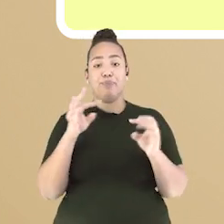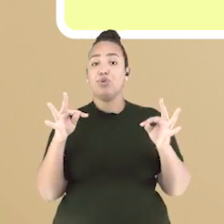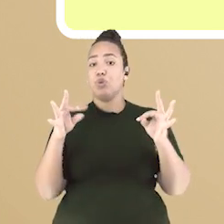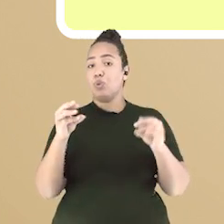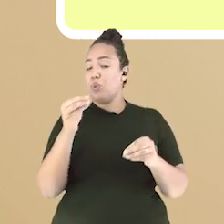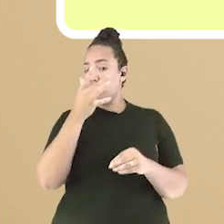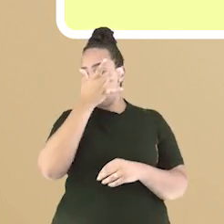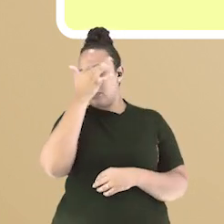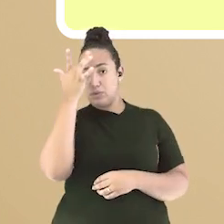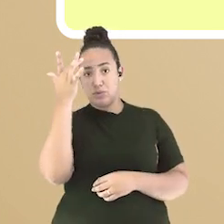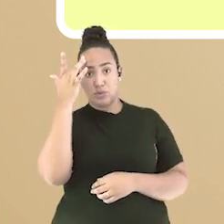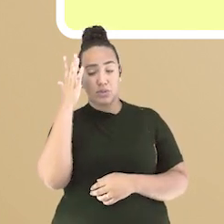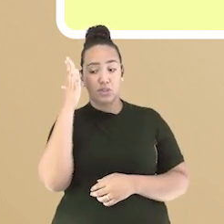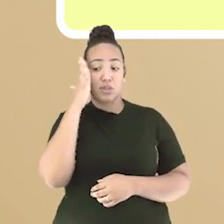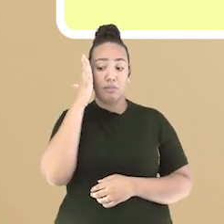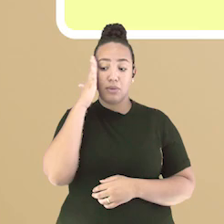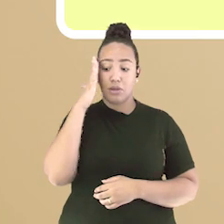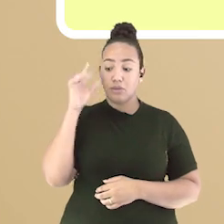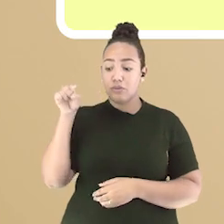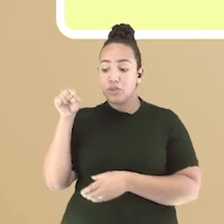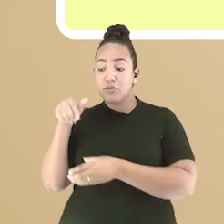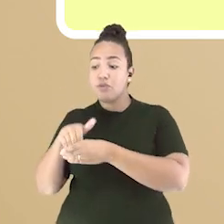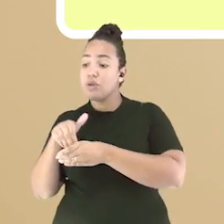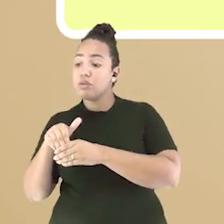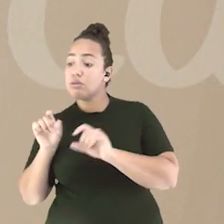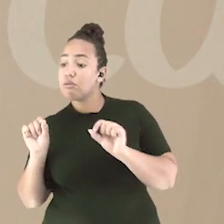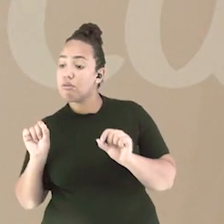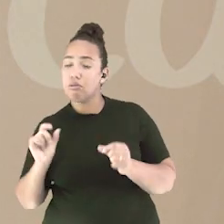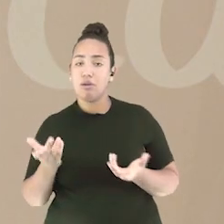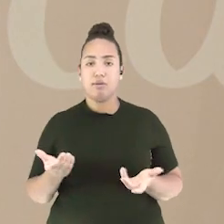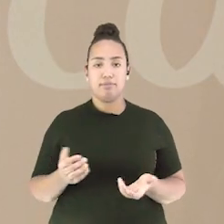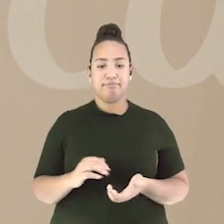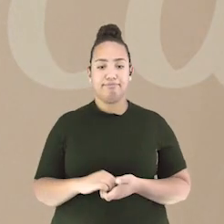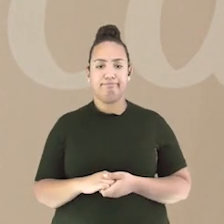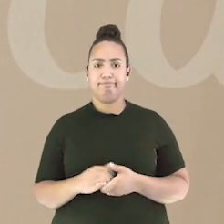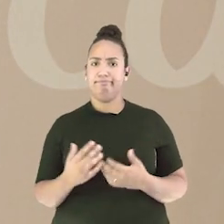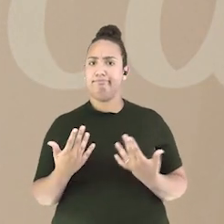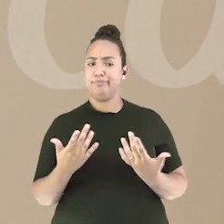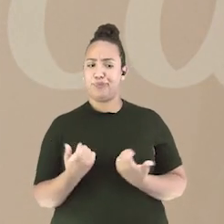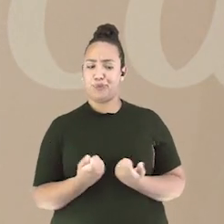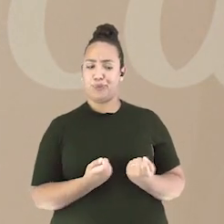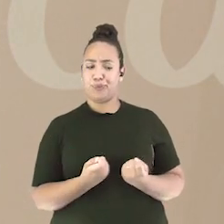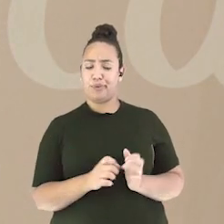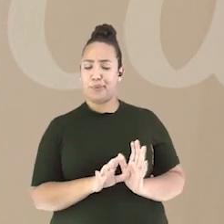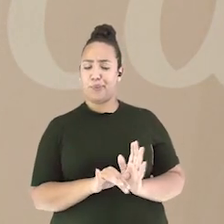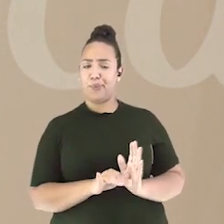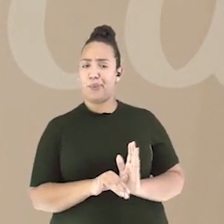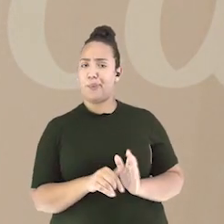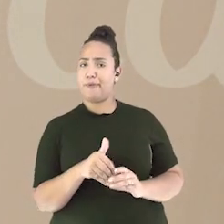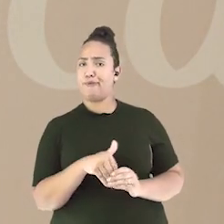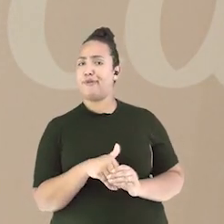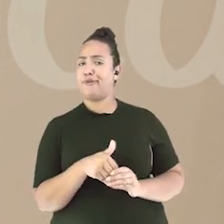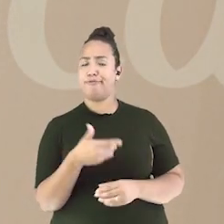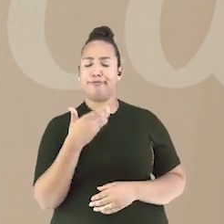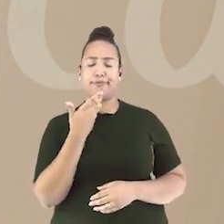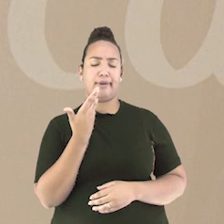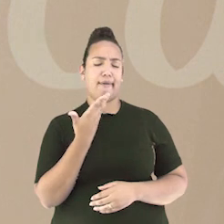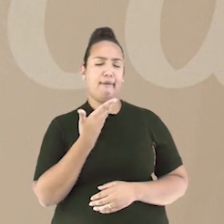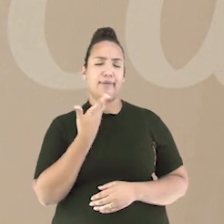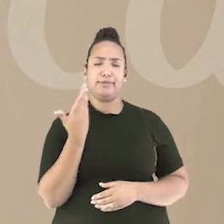aberta, todo mundo podia ver em quem você estava votando. Manipular os votos, então, bem